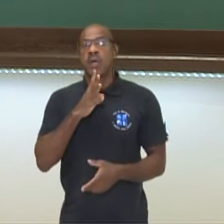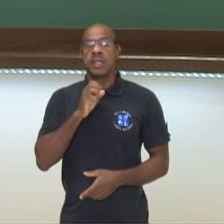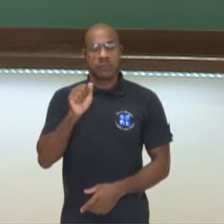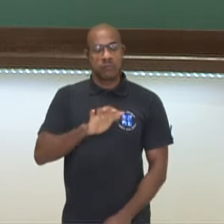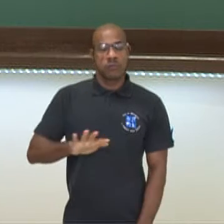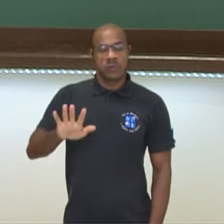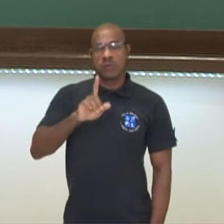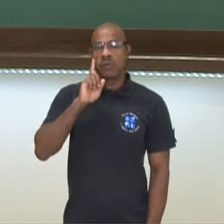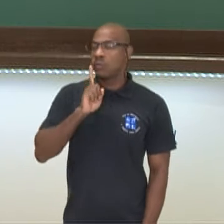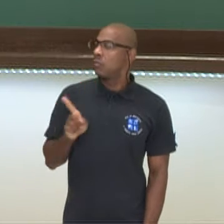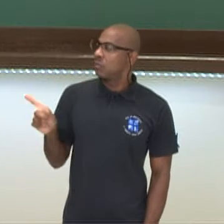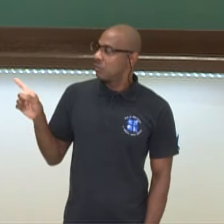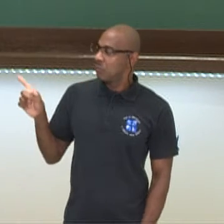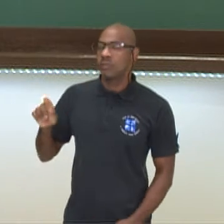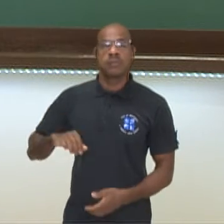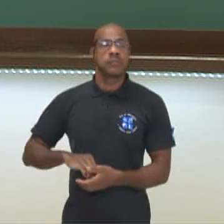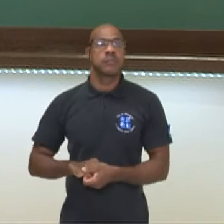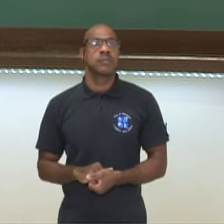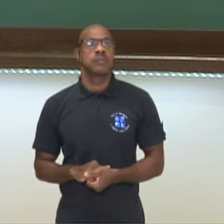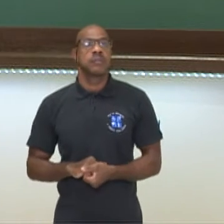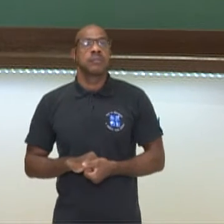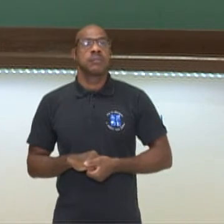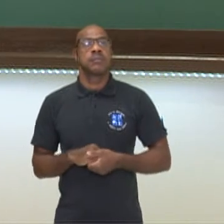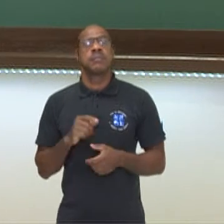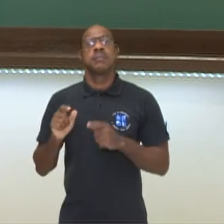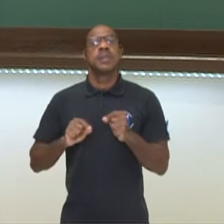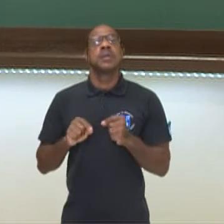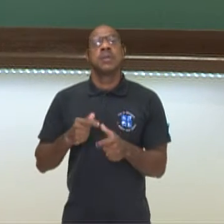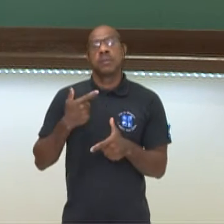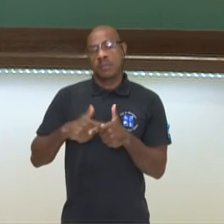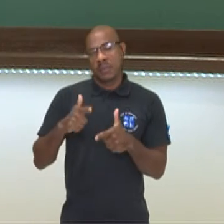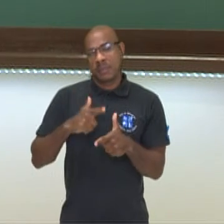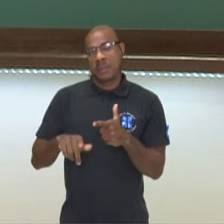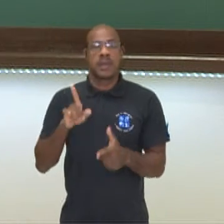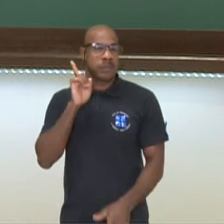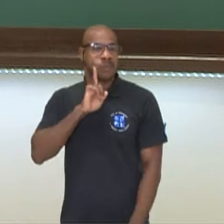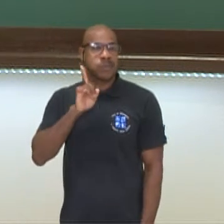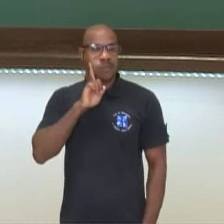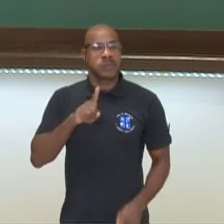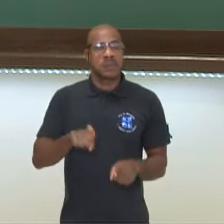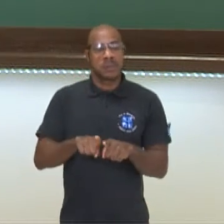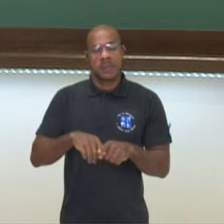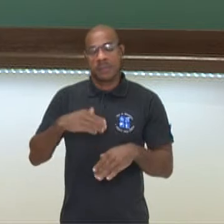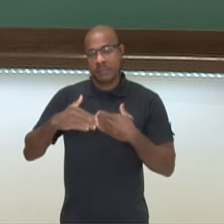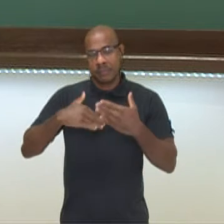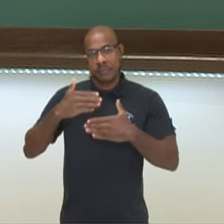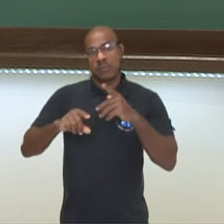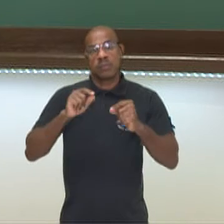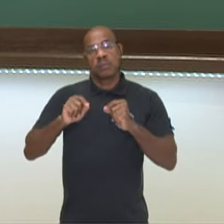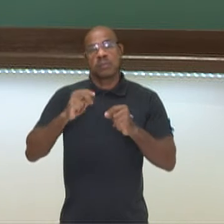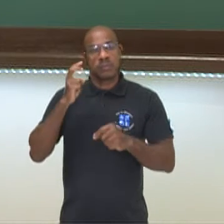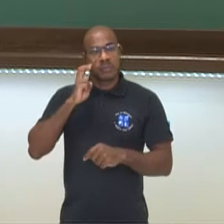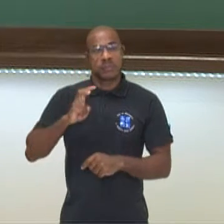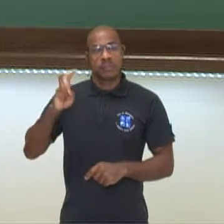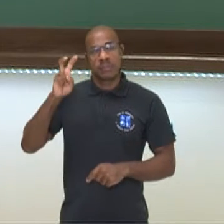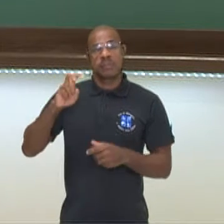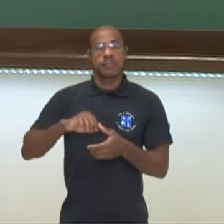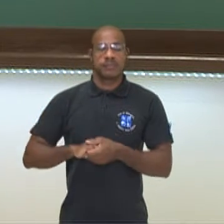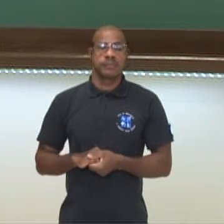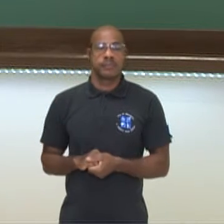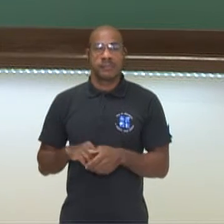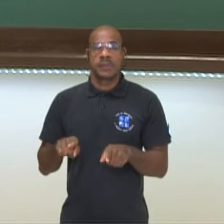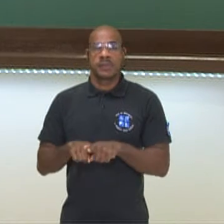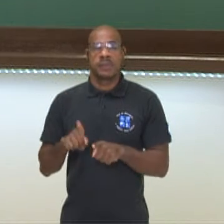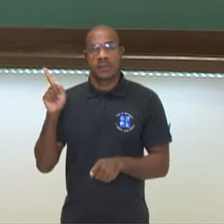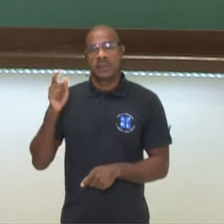né, como welfare state também, né, pela crise, né, americana e pelo desenvolvimento intelectual britânico,